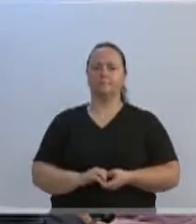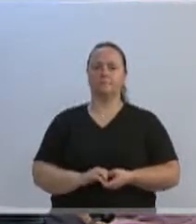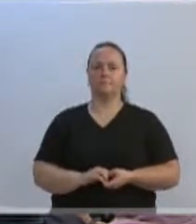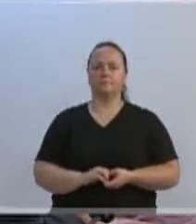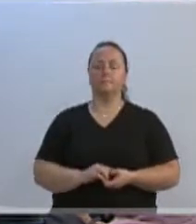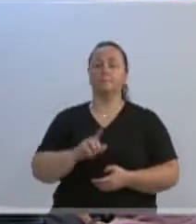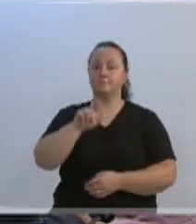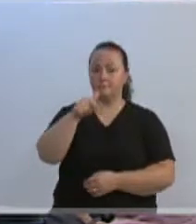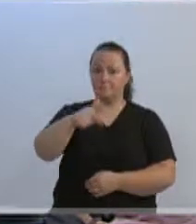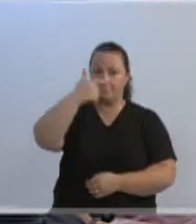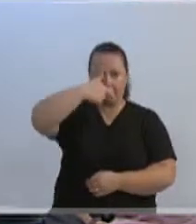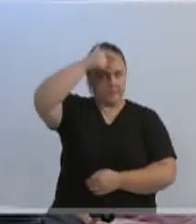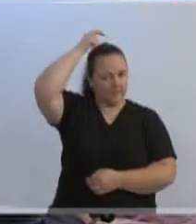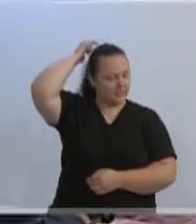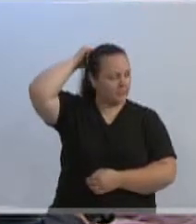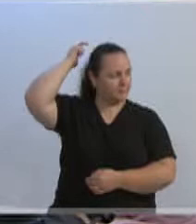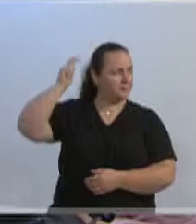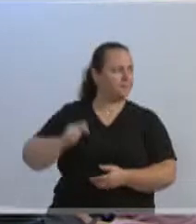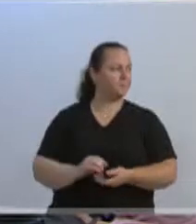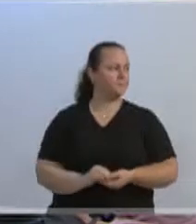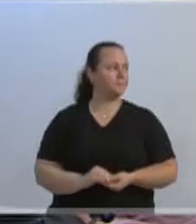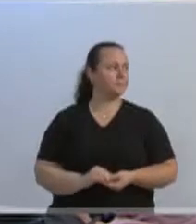vereador adriano pereira